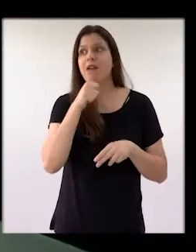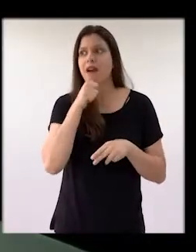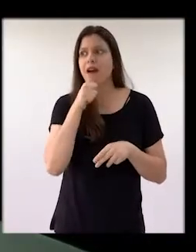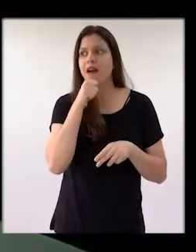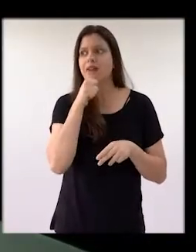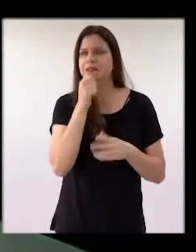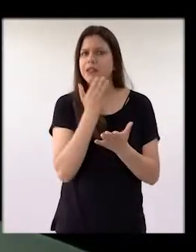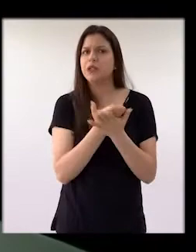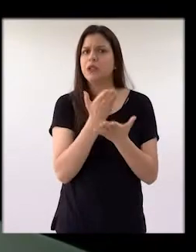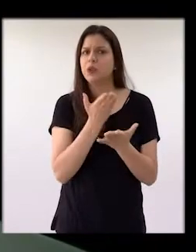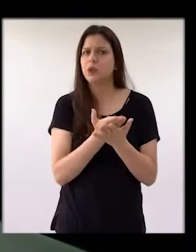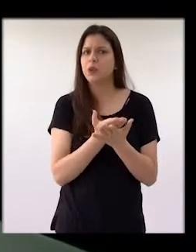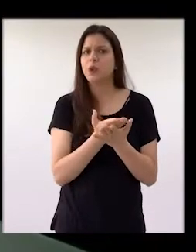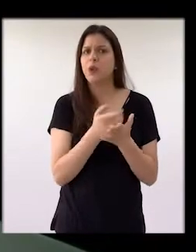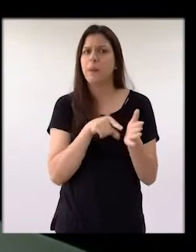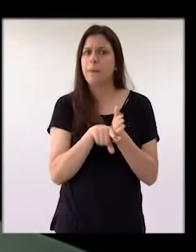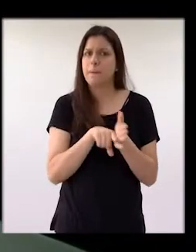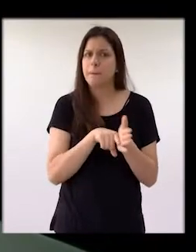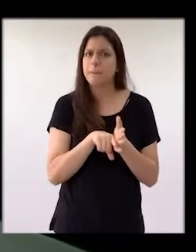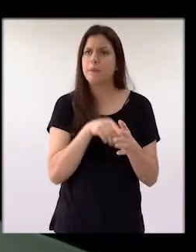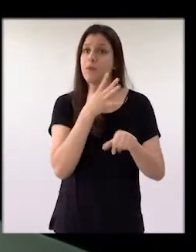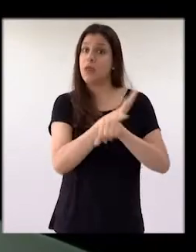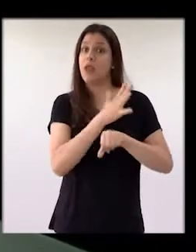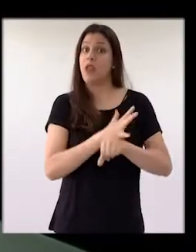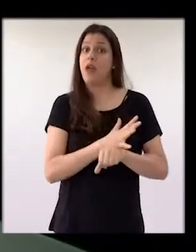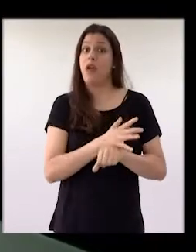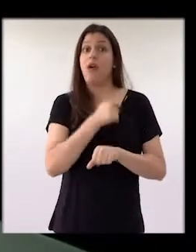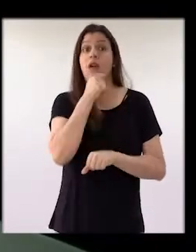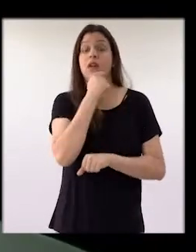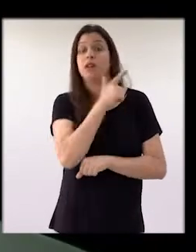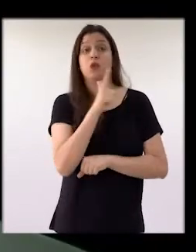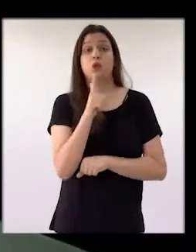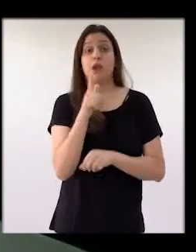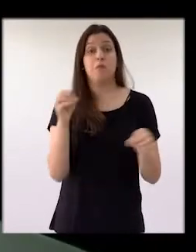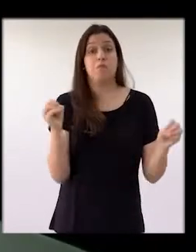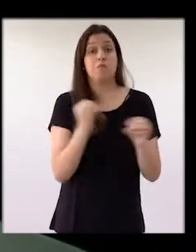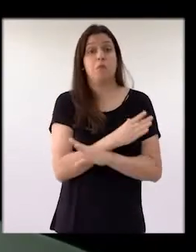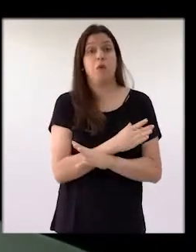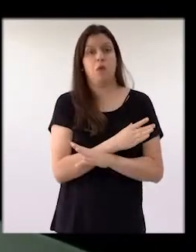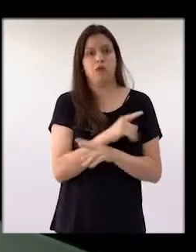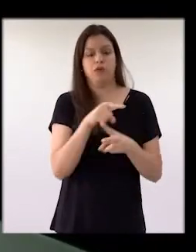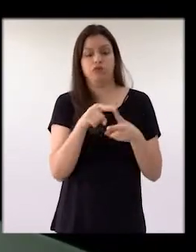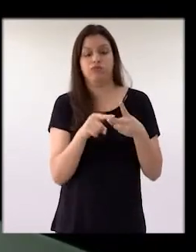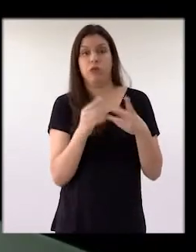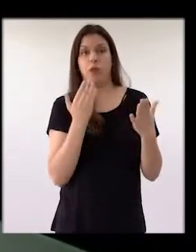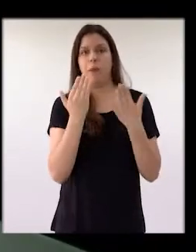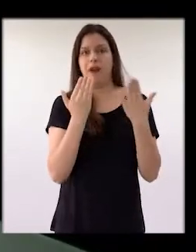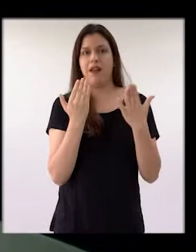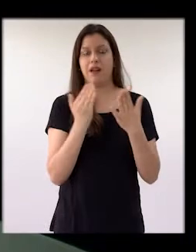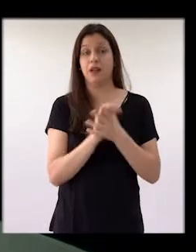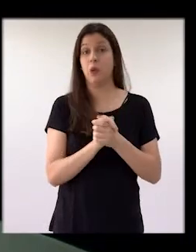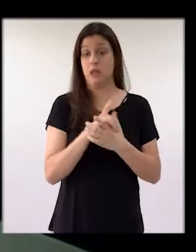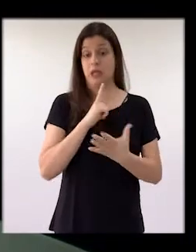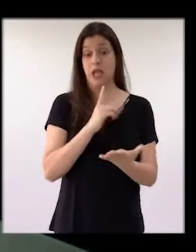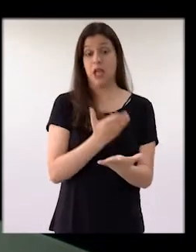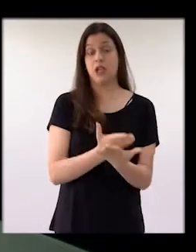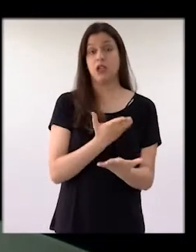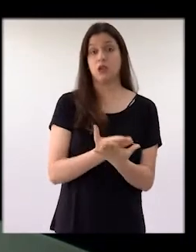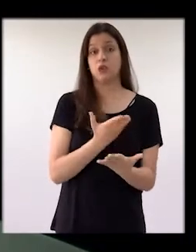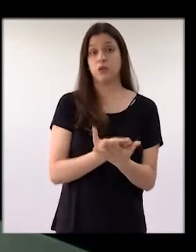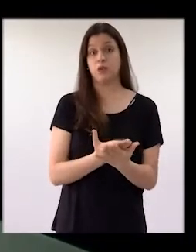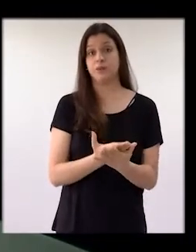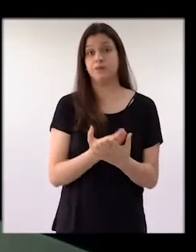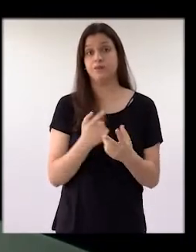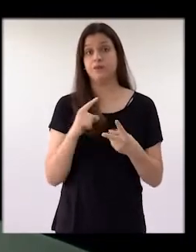isso que a gente ainda está trabalhando, né? Porque como esse estudo vamos dizer, um ensaio, né? A gente não tem ele aplicado nessa realidade